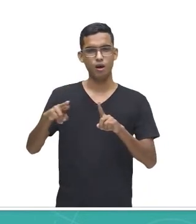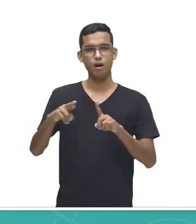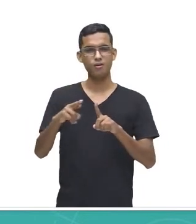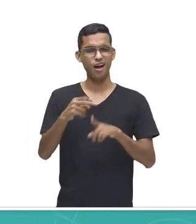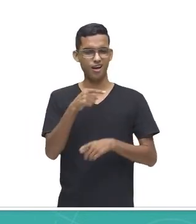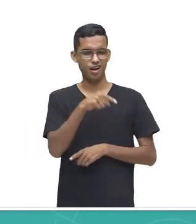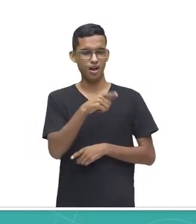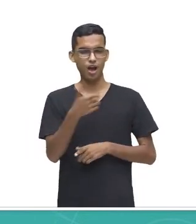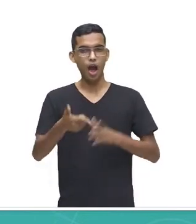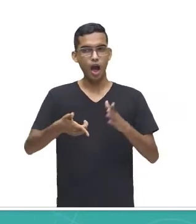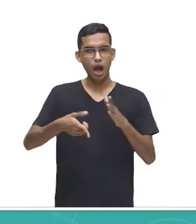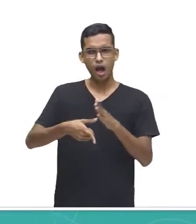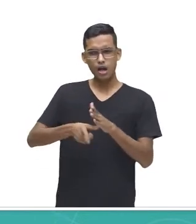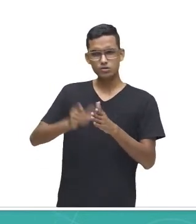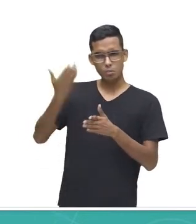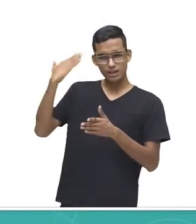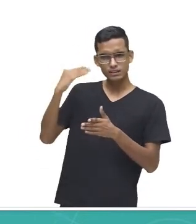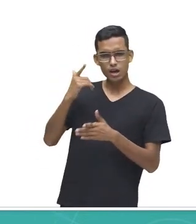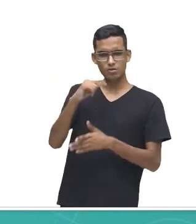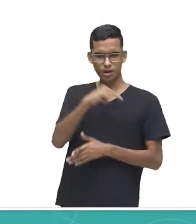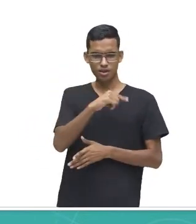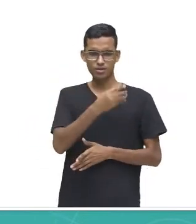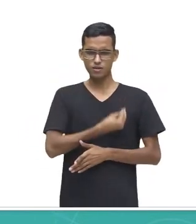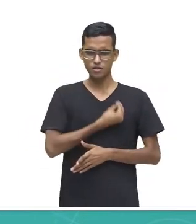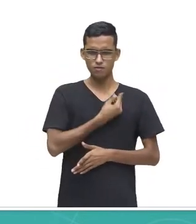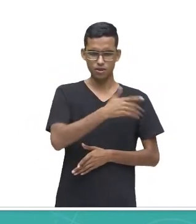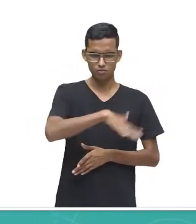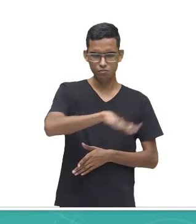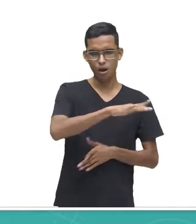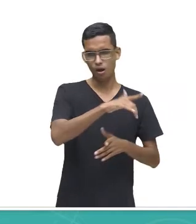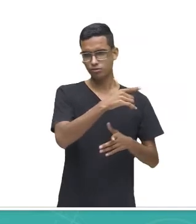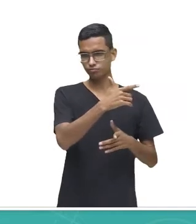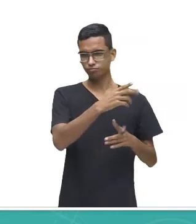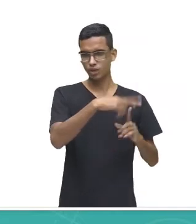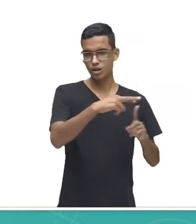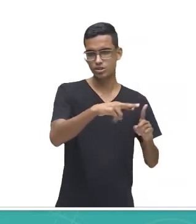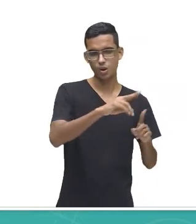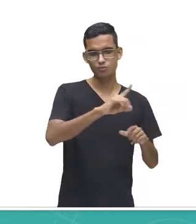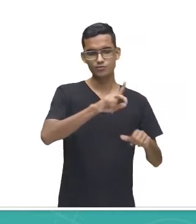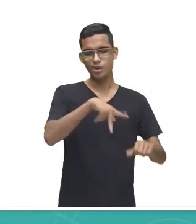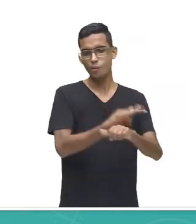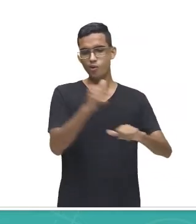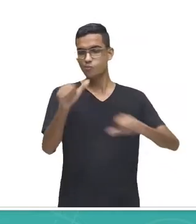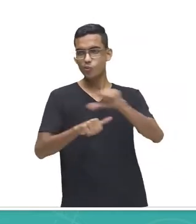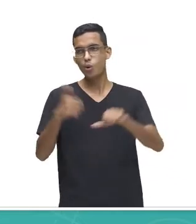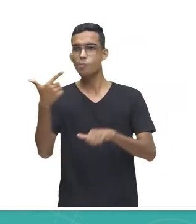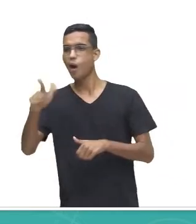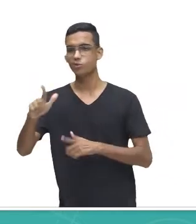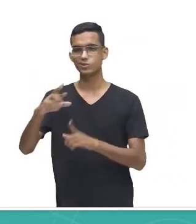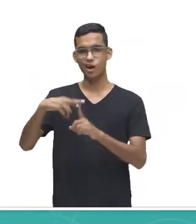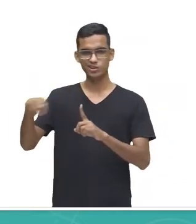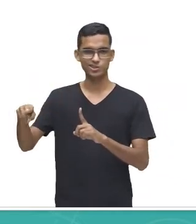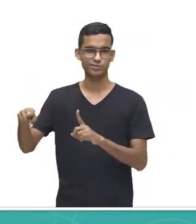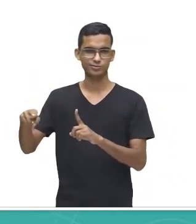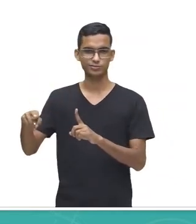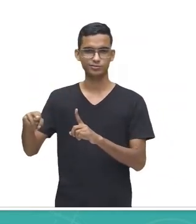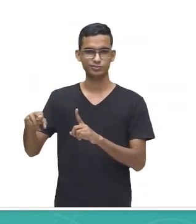outra. Ah, porque lá nesta religião, ele conseguiu realizar